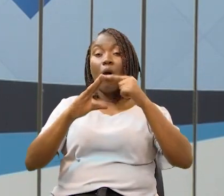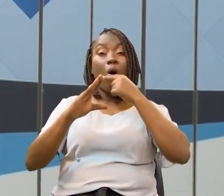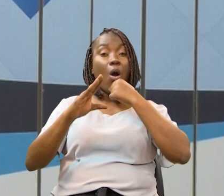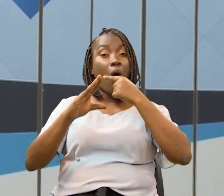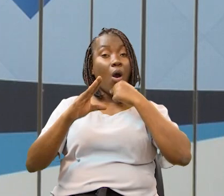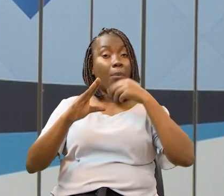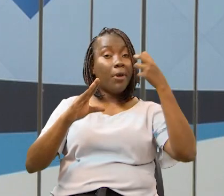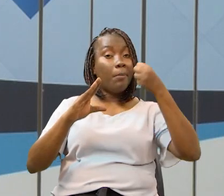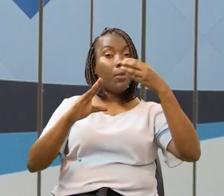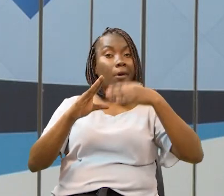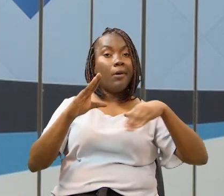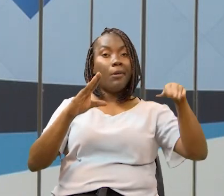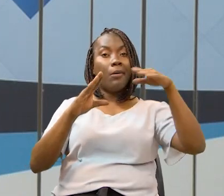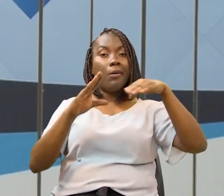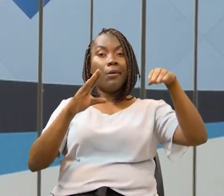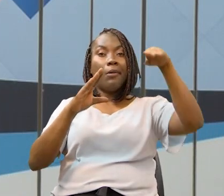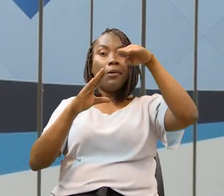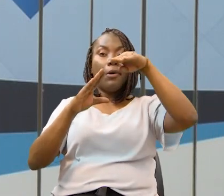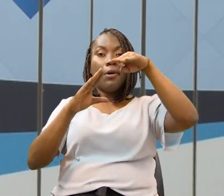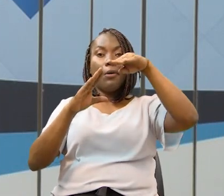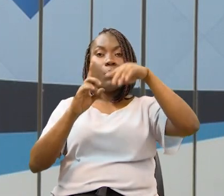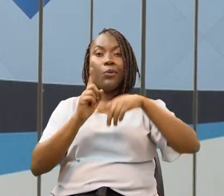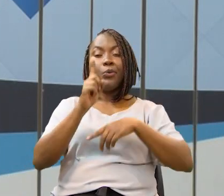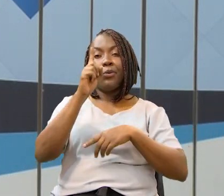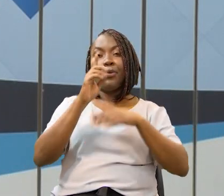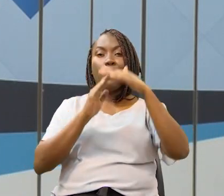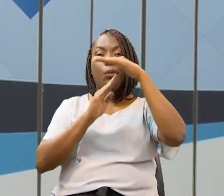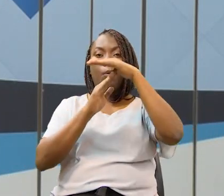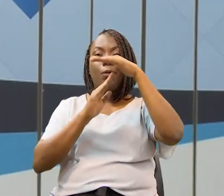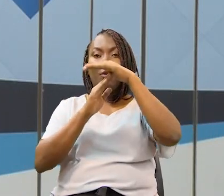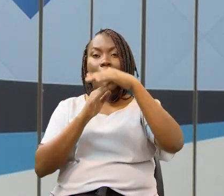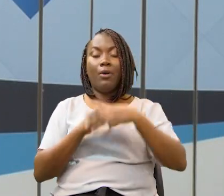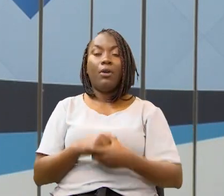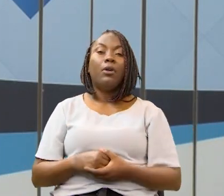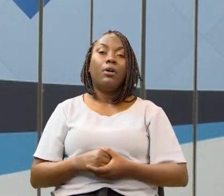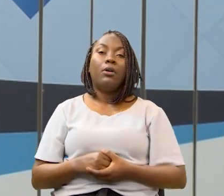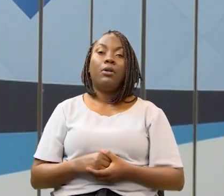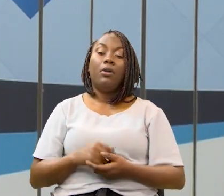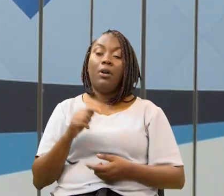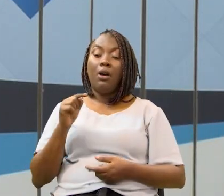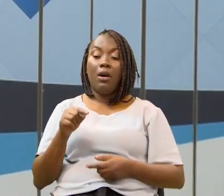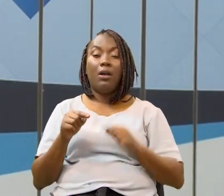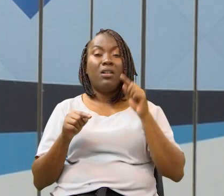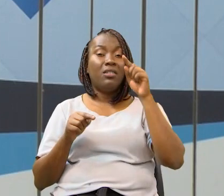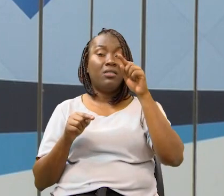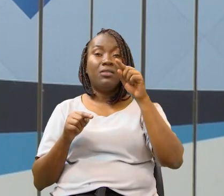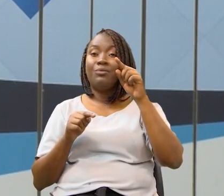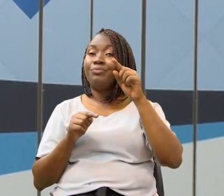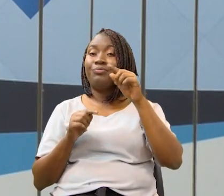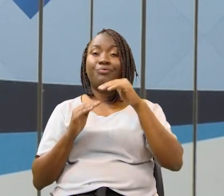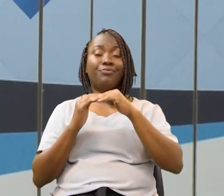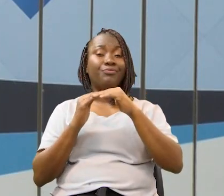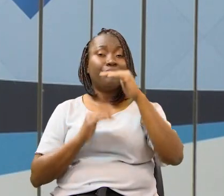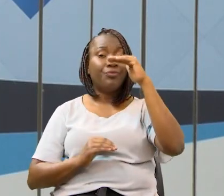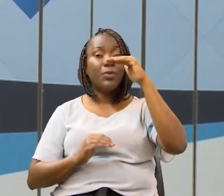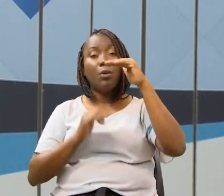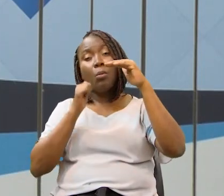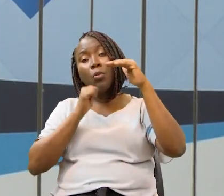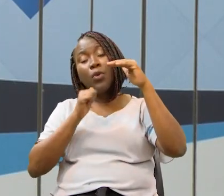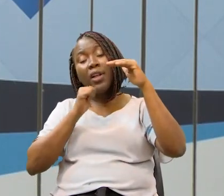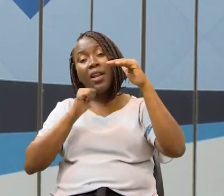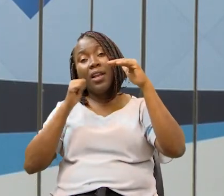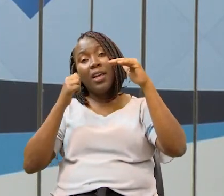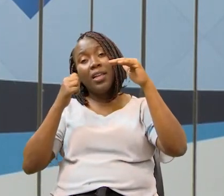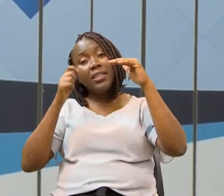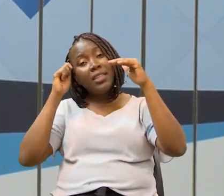homem branco é o topo da pirâmide, né? E ali existe total desigualdade que muitas vezes essa